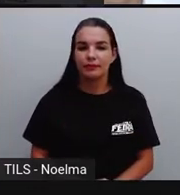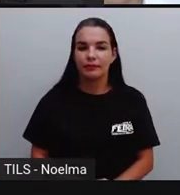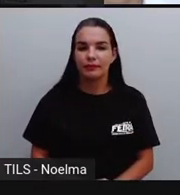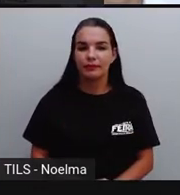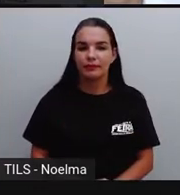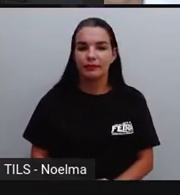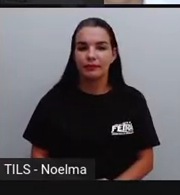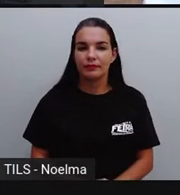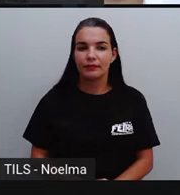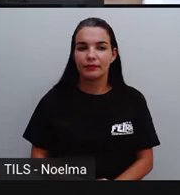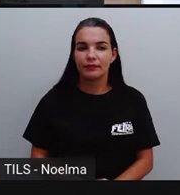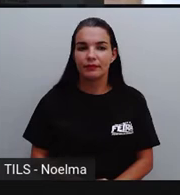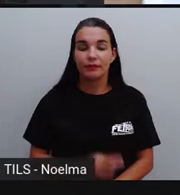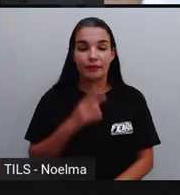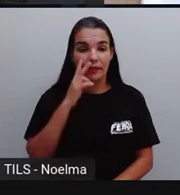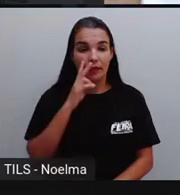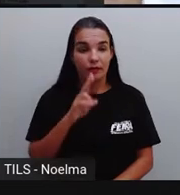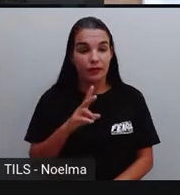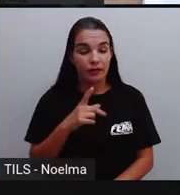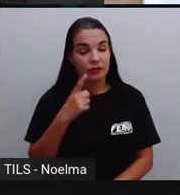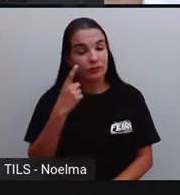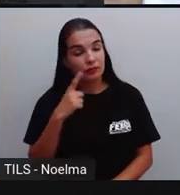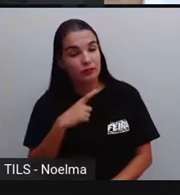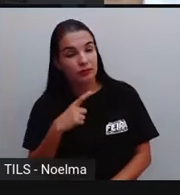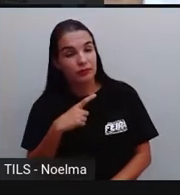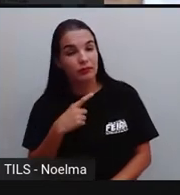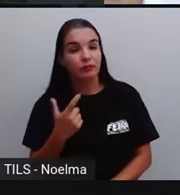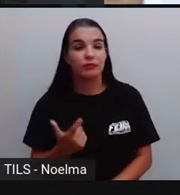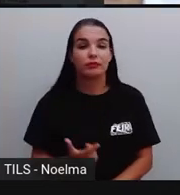surfista. Então,